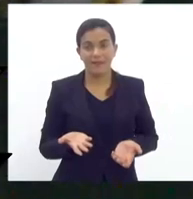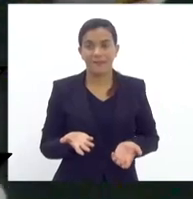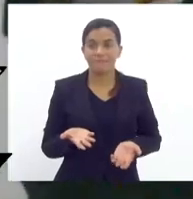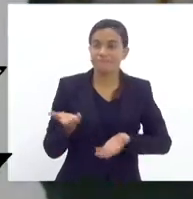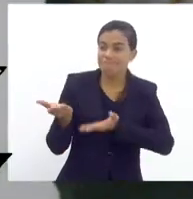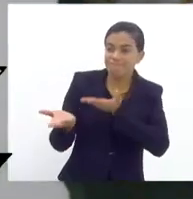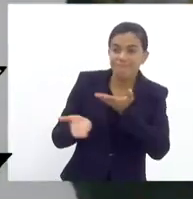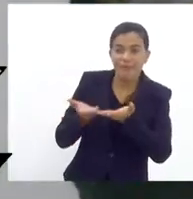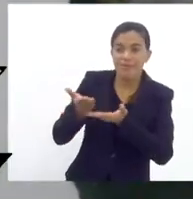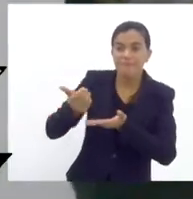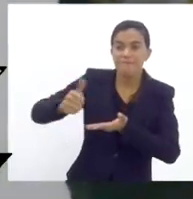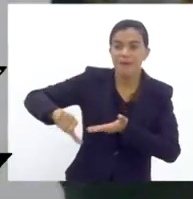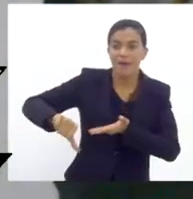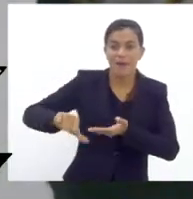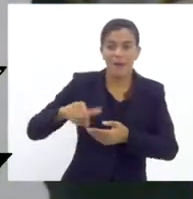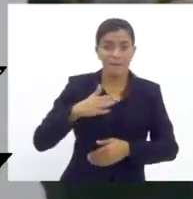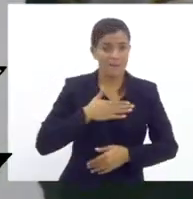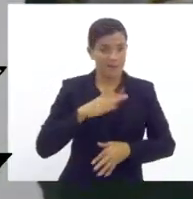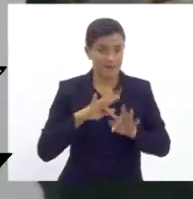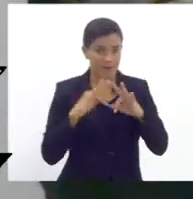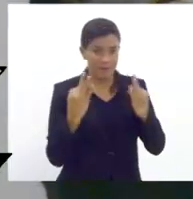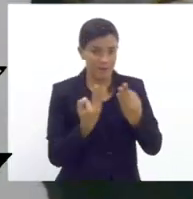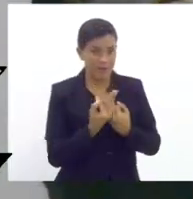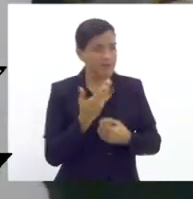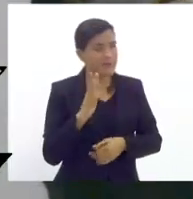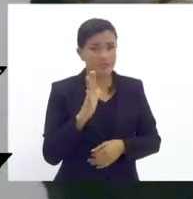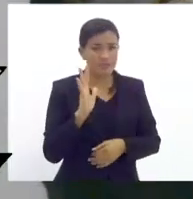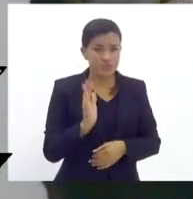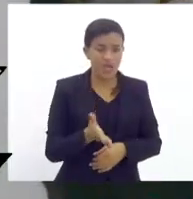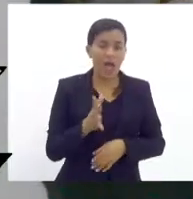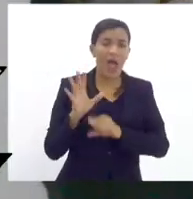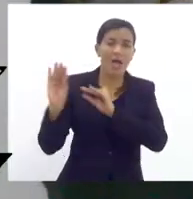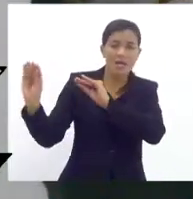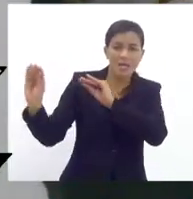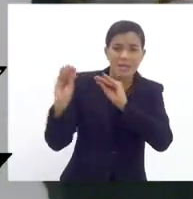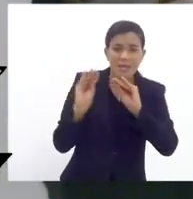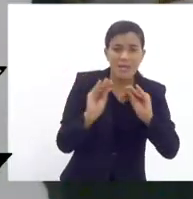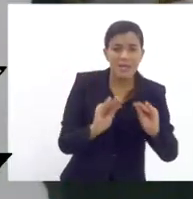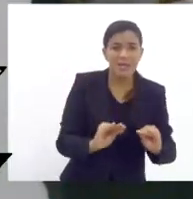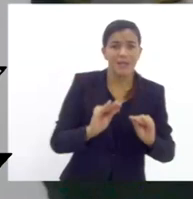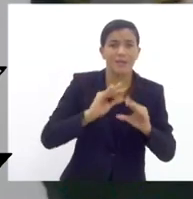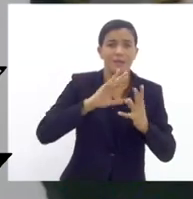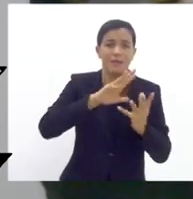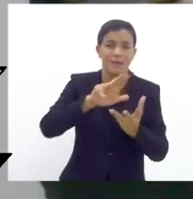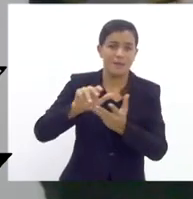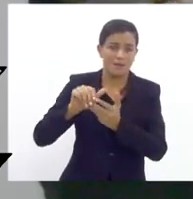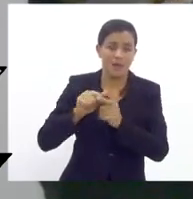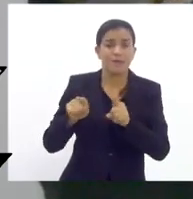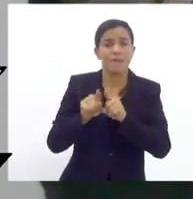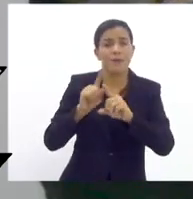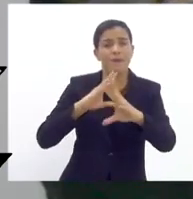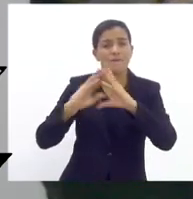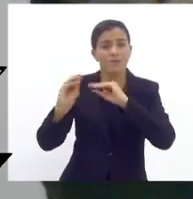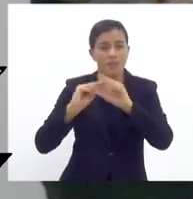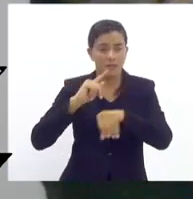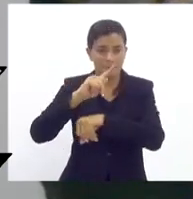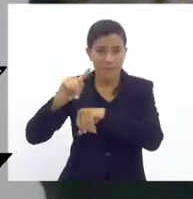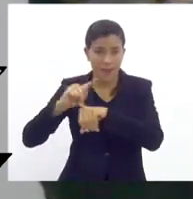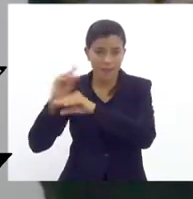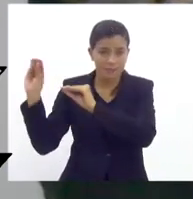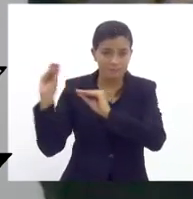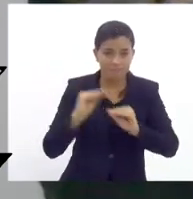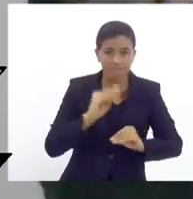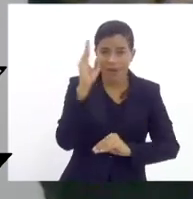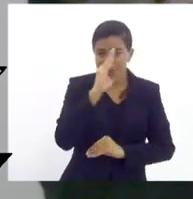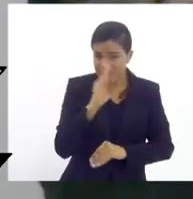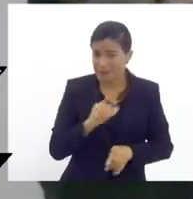nem comer família a gente já passou tudo Imigrante passa tudo refijado passa a gente sabe na nosso corpo